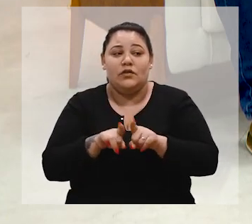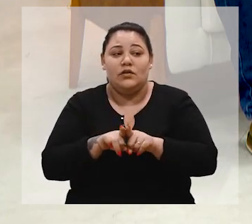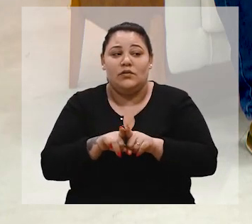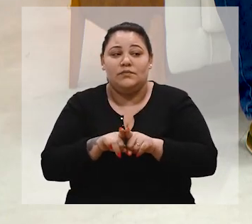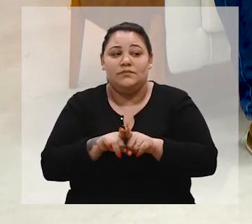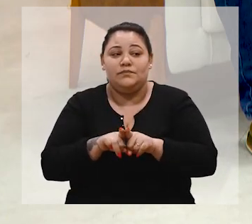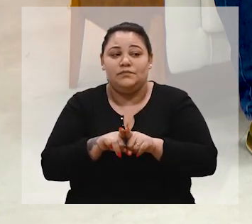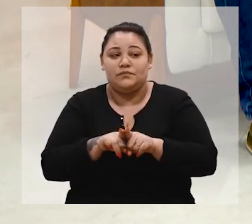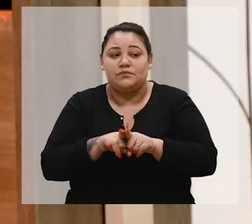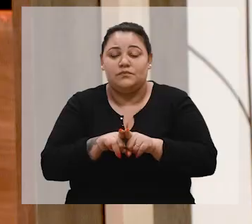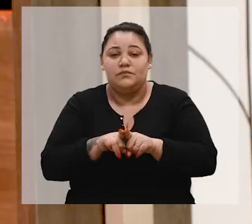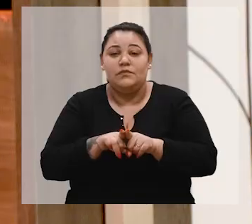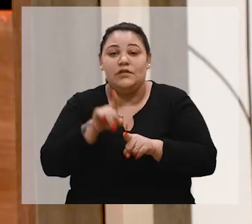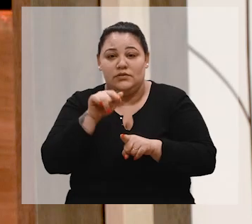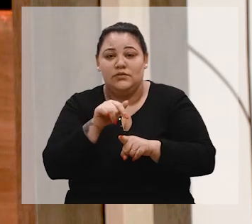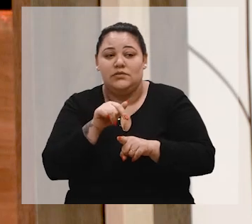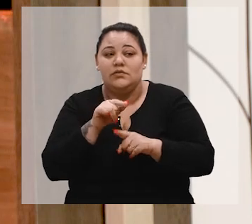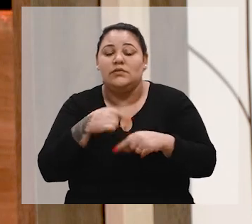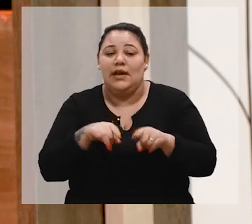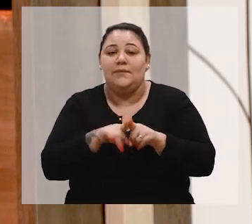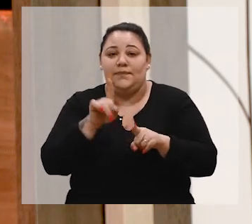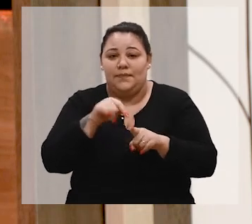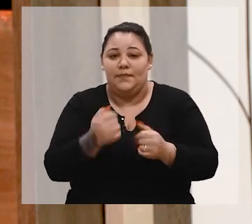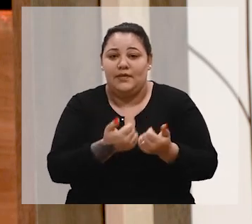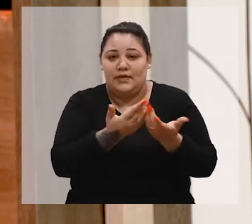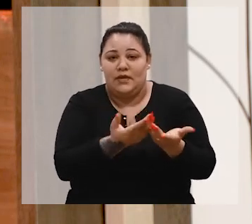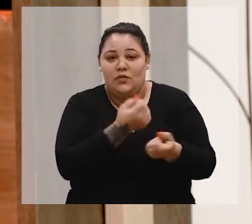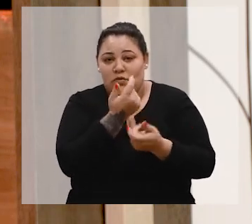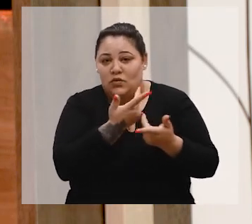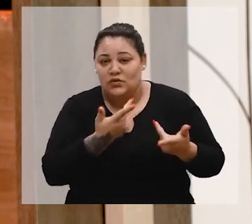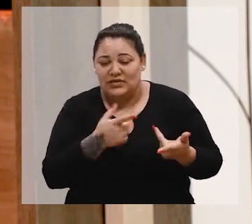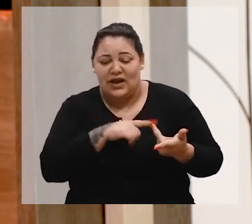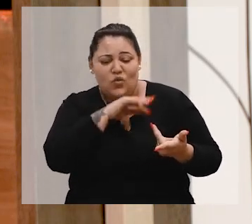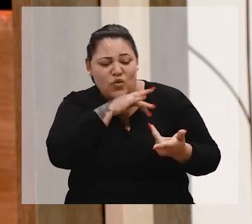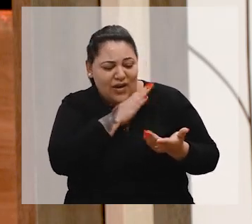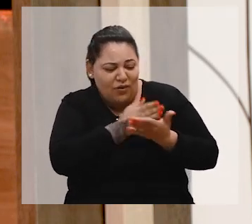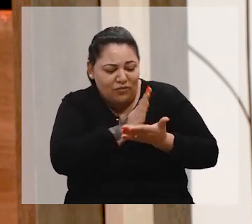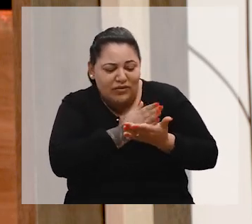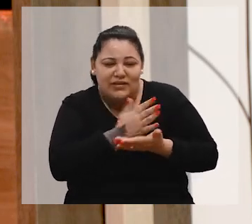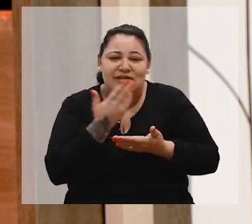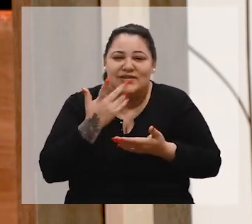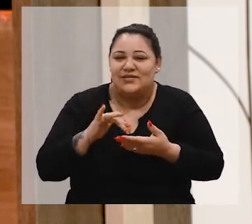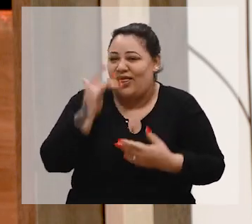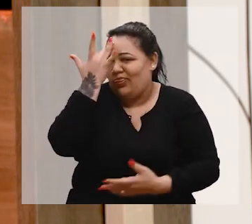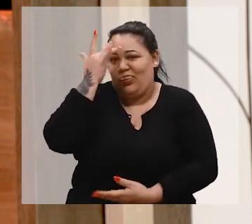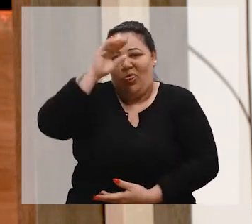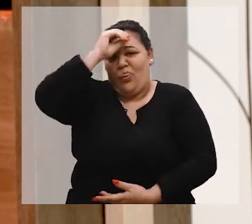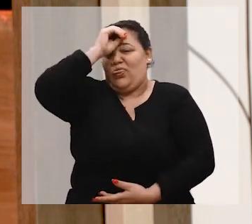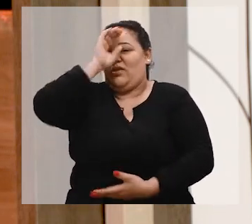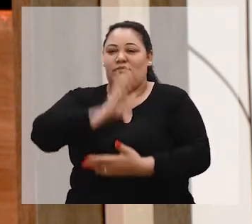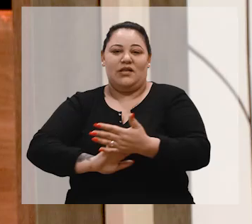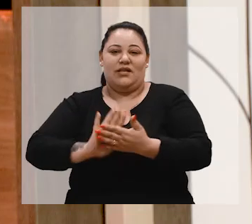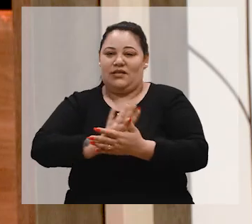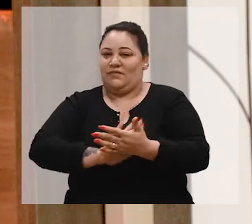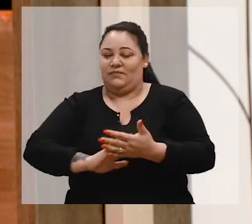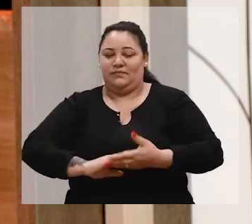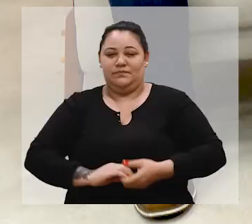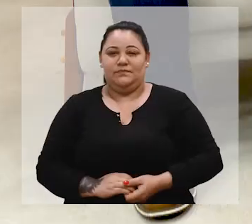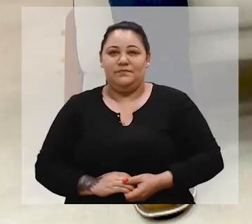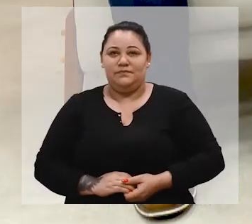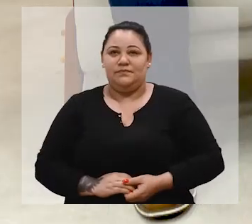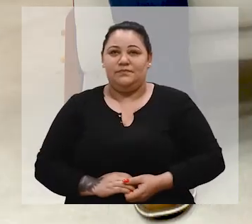com ela tem nome, existe, não é algo que ela precisa guardar para ela, que está ruim, está incomodando e ela nem sabe o que